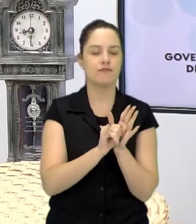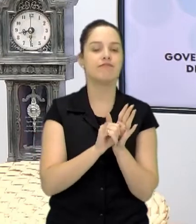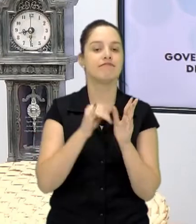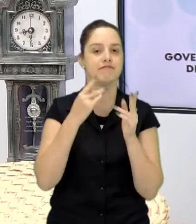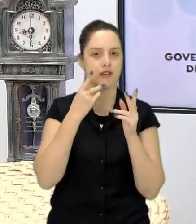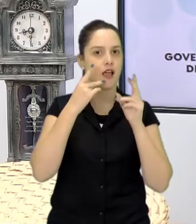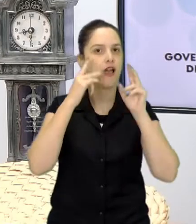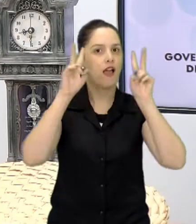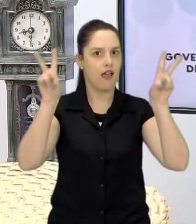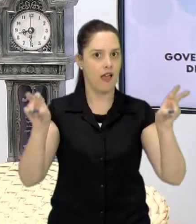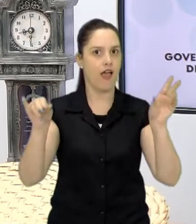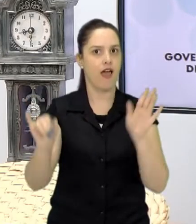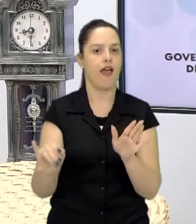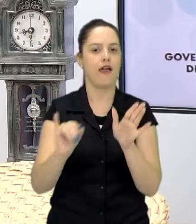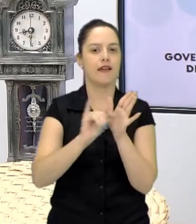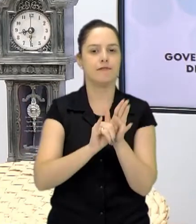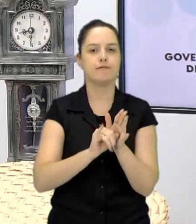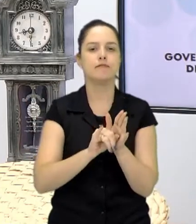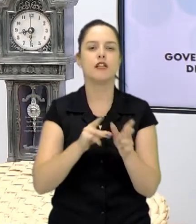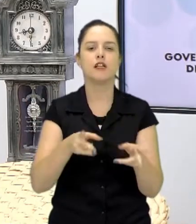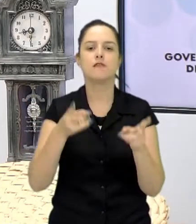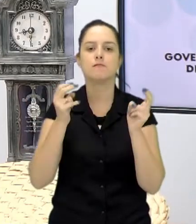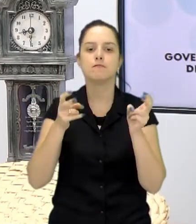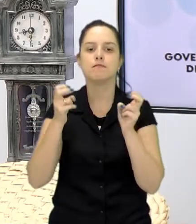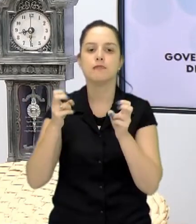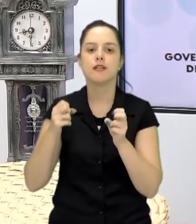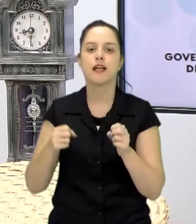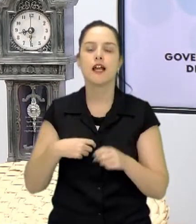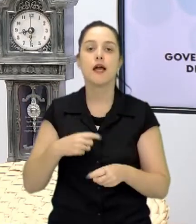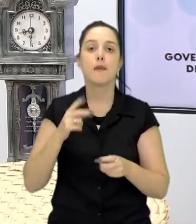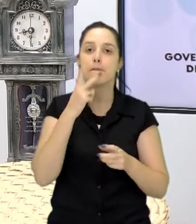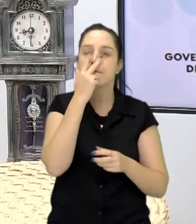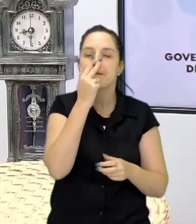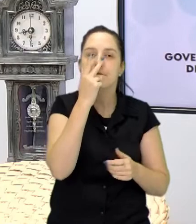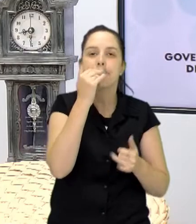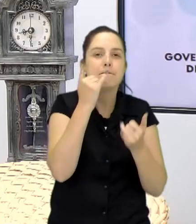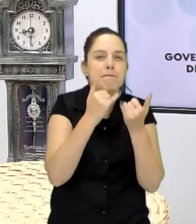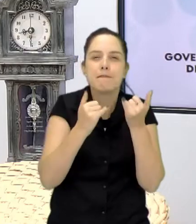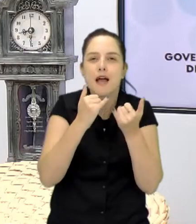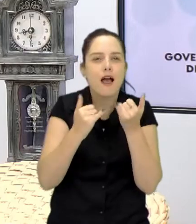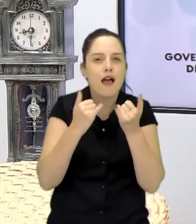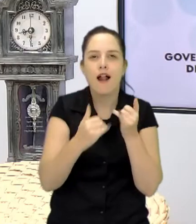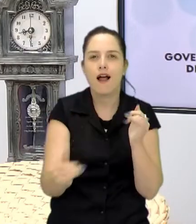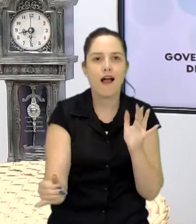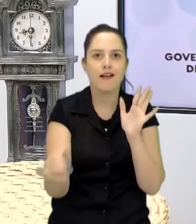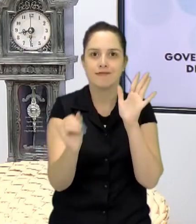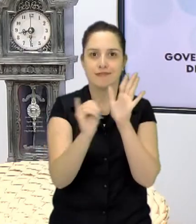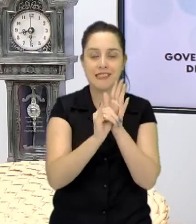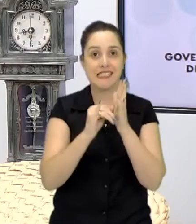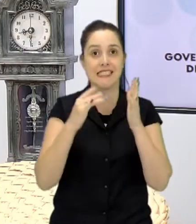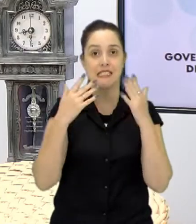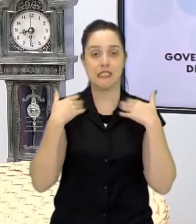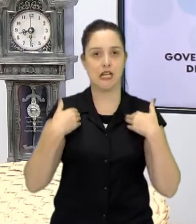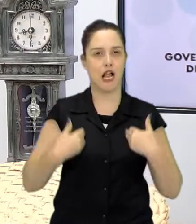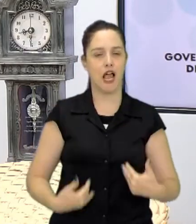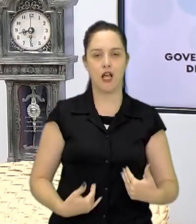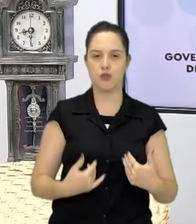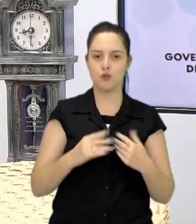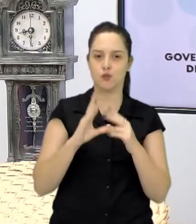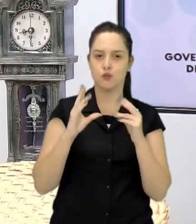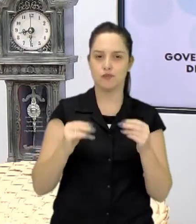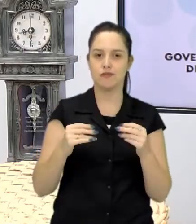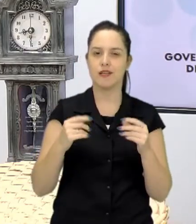identidade. Vocês vão perceber que, embora tenhamos traços muito parecidos, nós temos identidades, traços culturais que nos identificam aí com